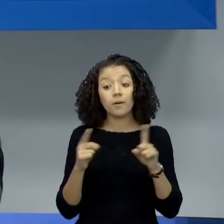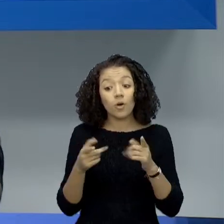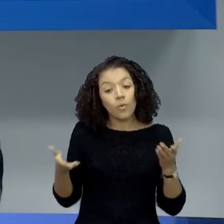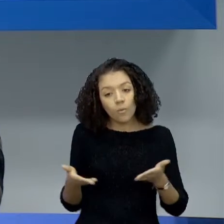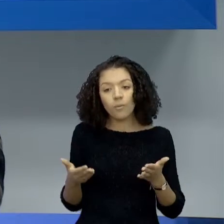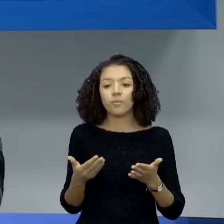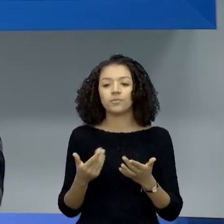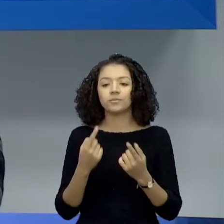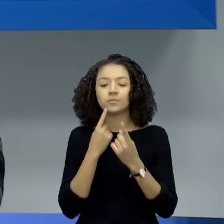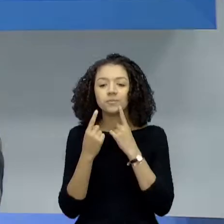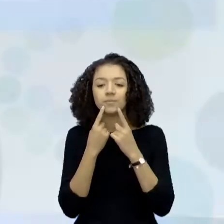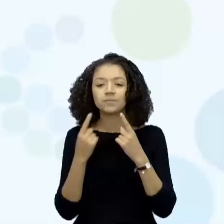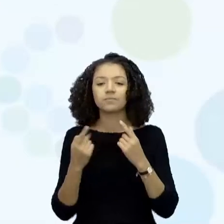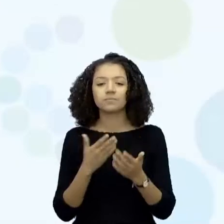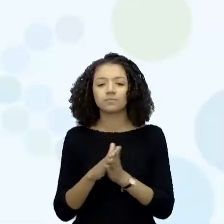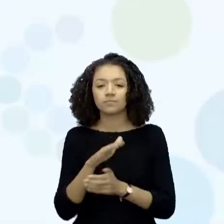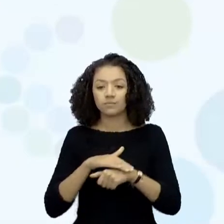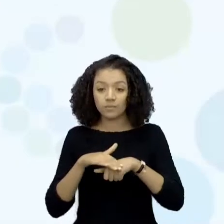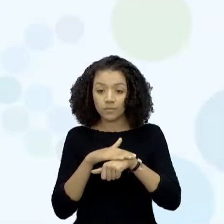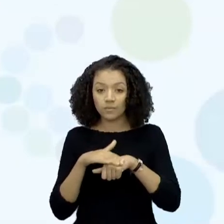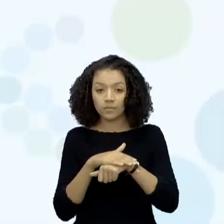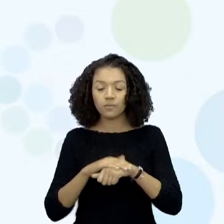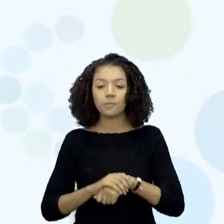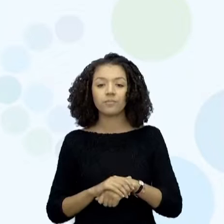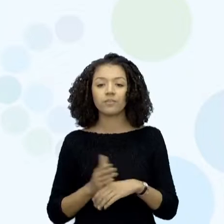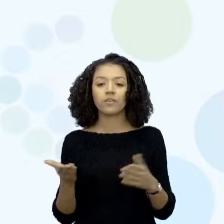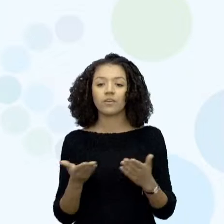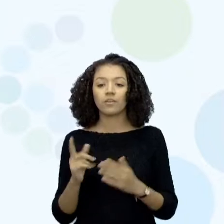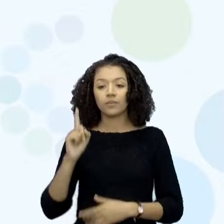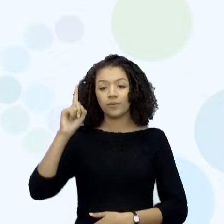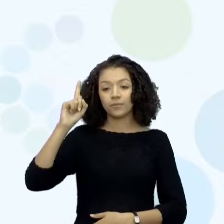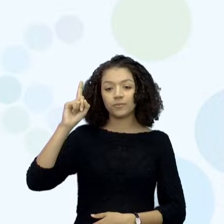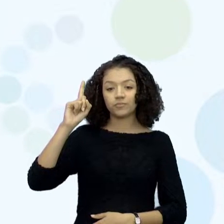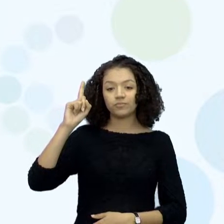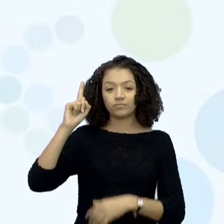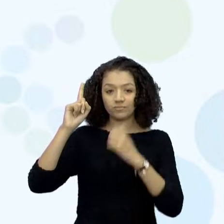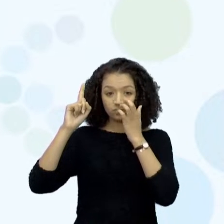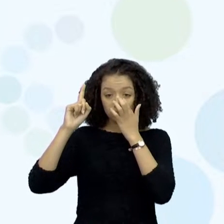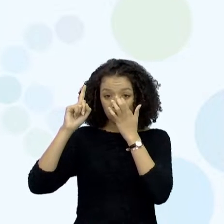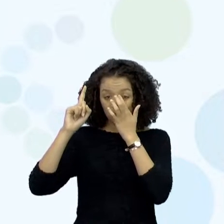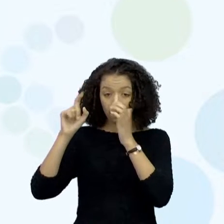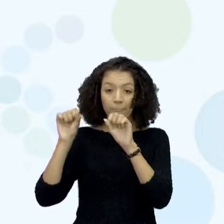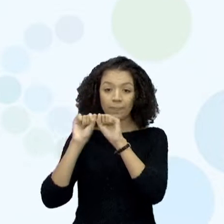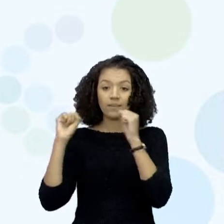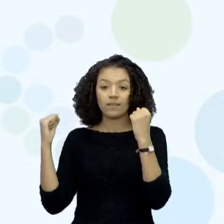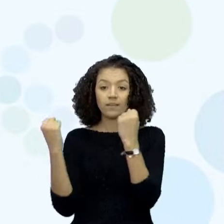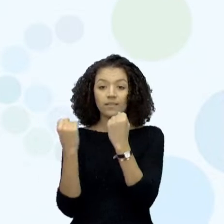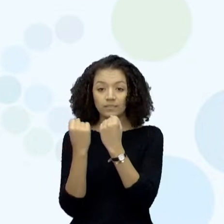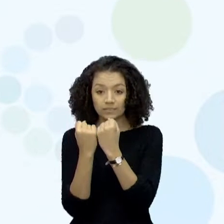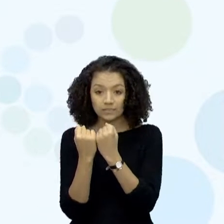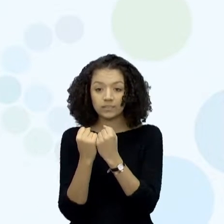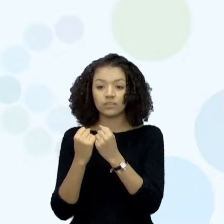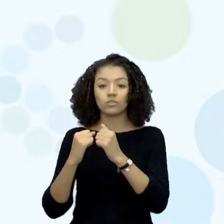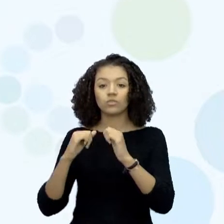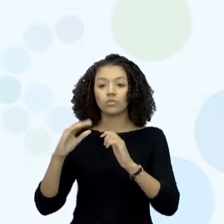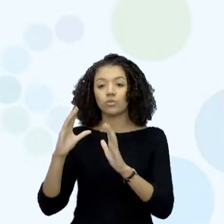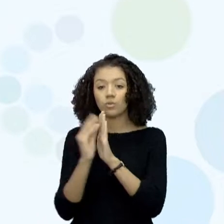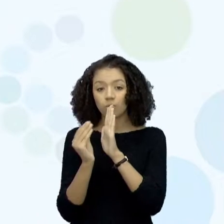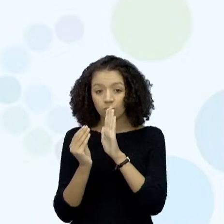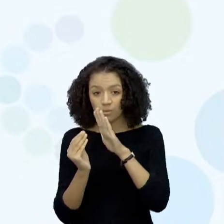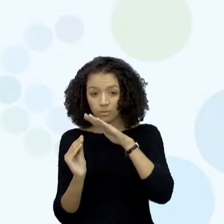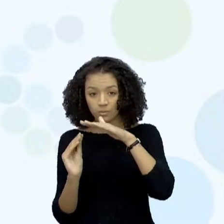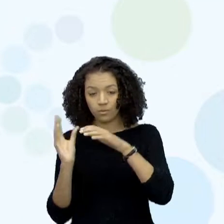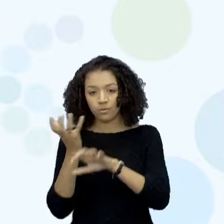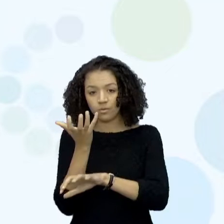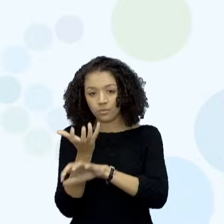primeiro para o nosso título da aula de hoje. Então vamos dar uma olhadinha na nossa tela, que é Sistematização do Componente, Superar